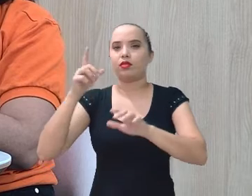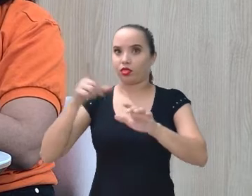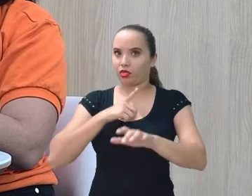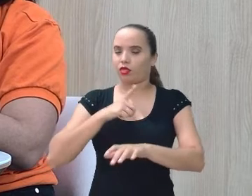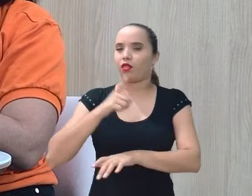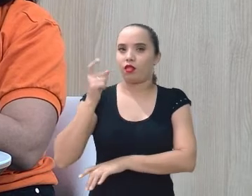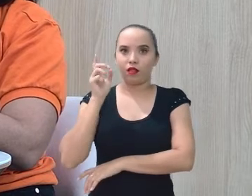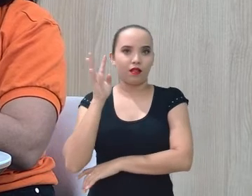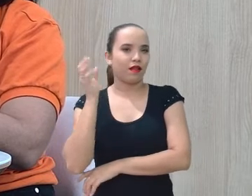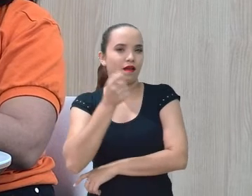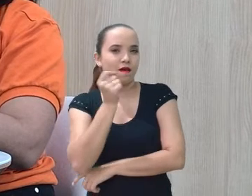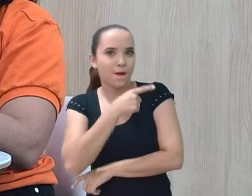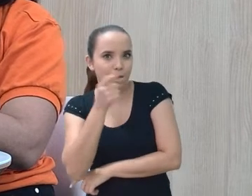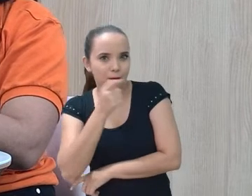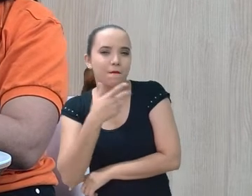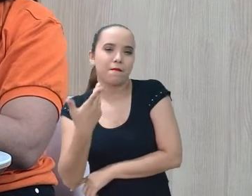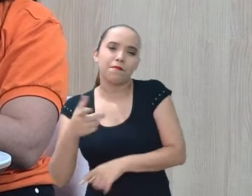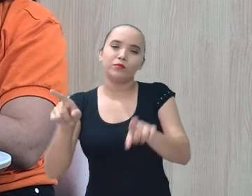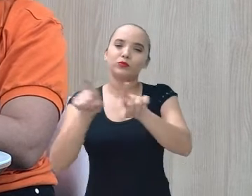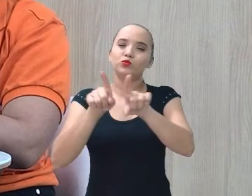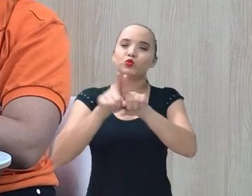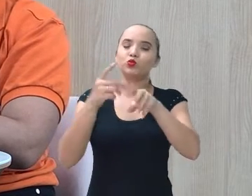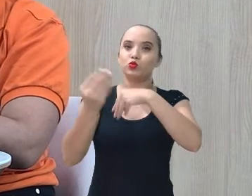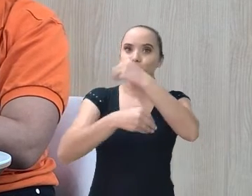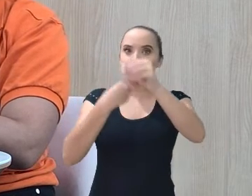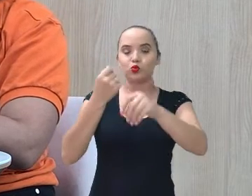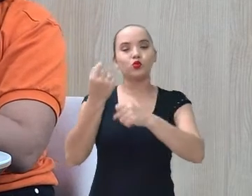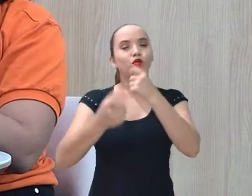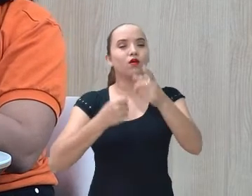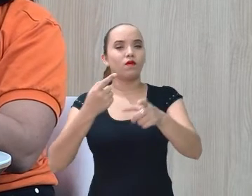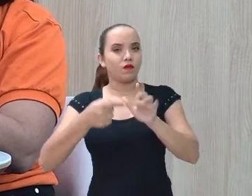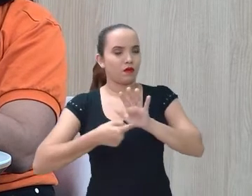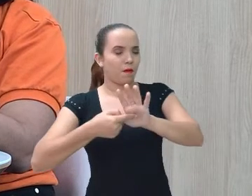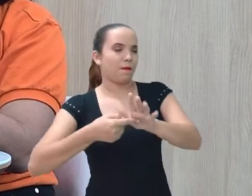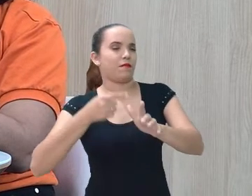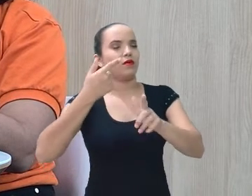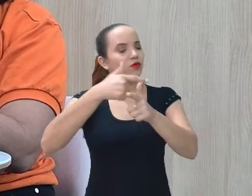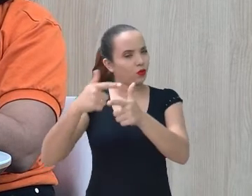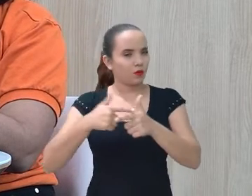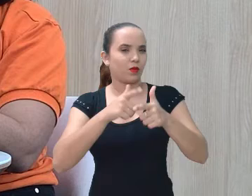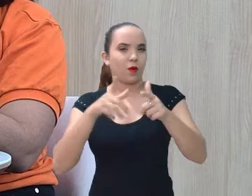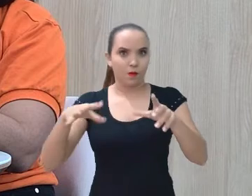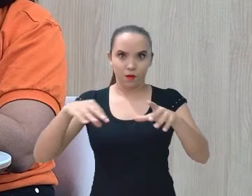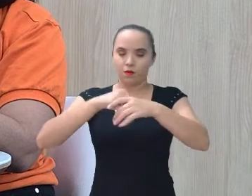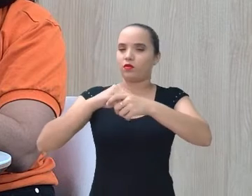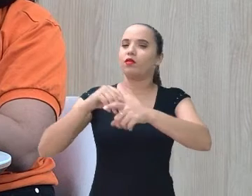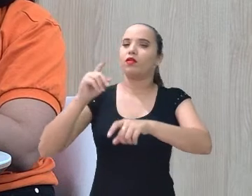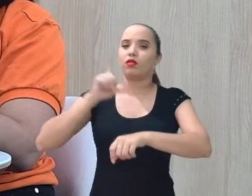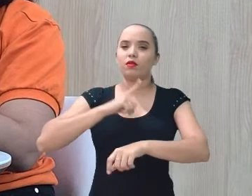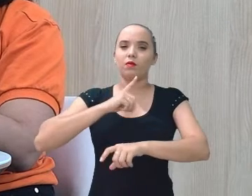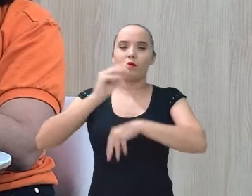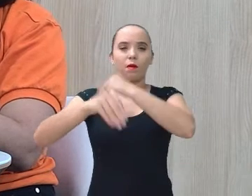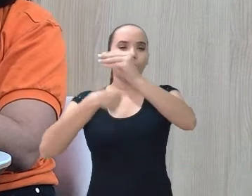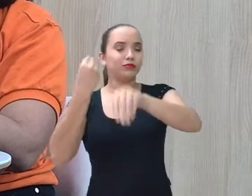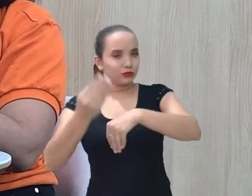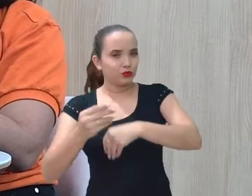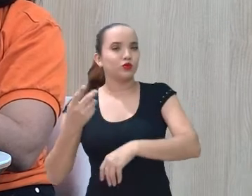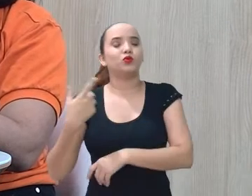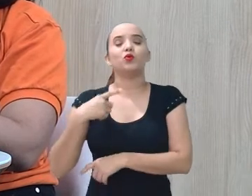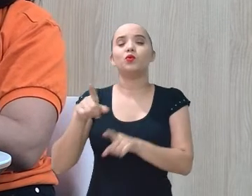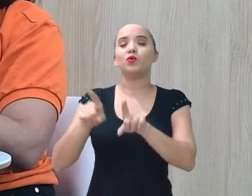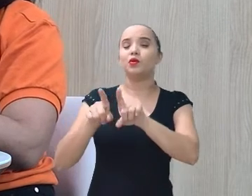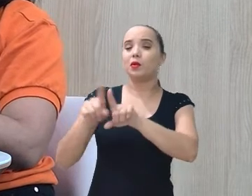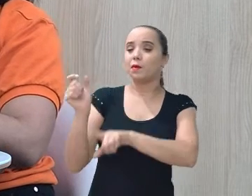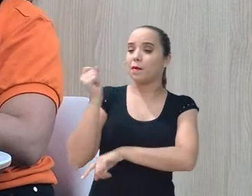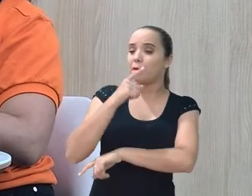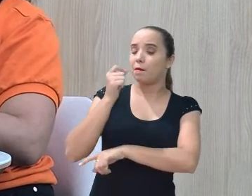para despertar a gente para uma problemática, e o humor, que é uma coisa que a gente sempre gosta de fazer, Sim, de assistir, de escutar,